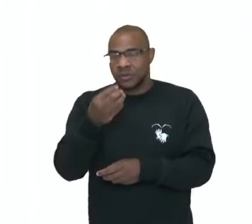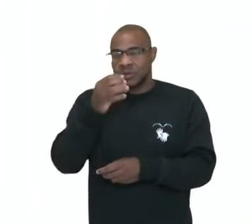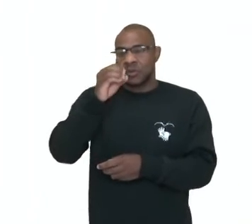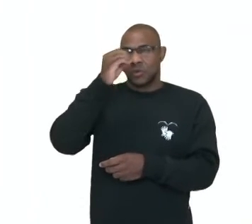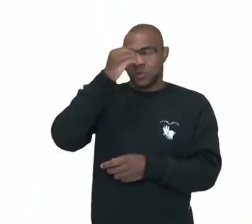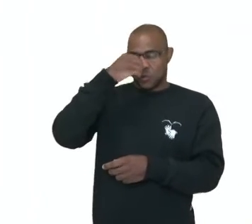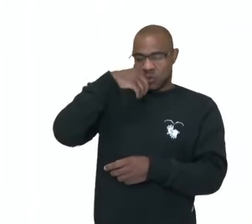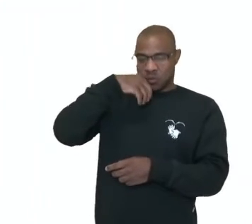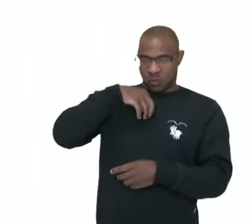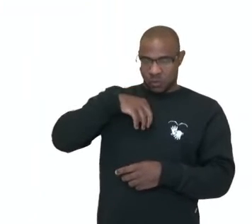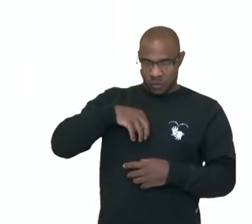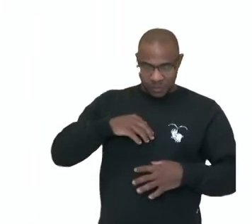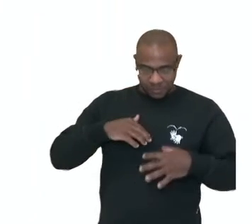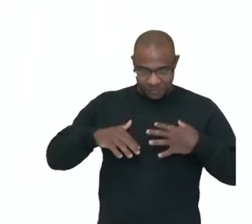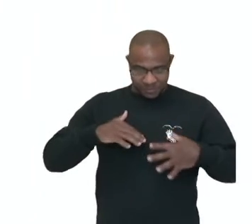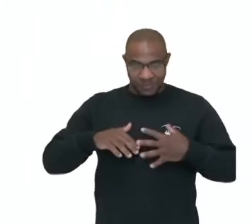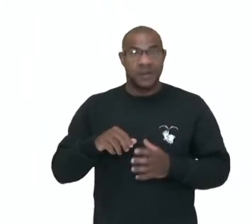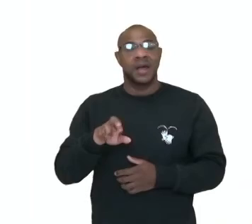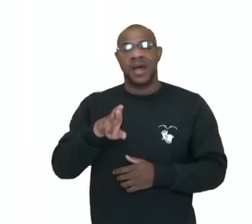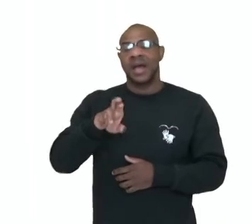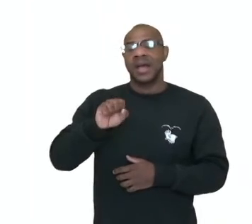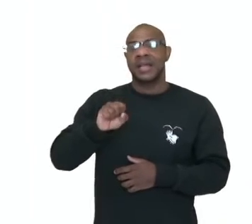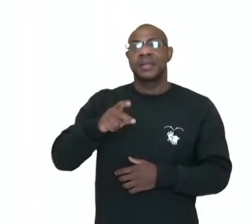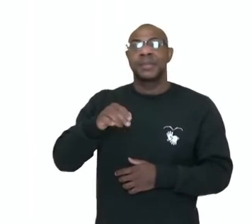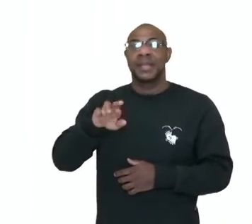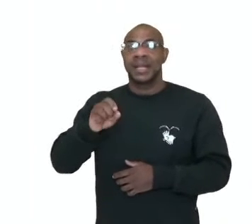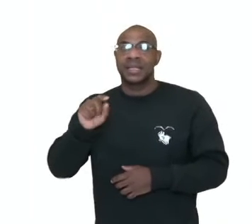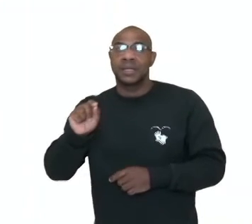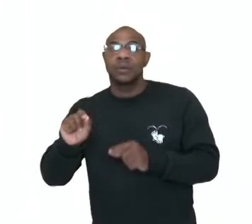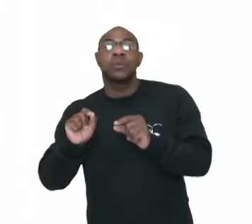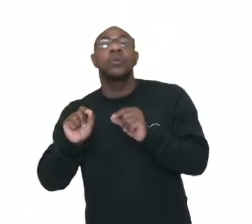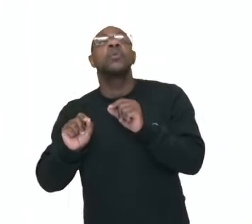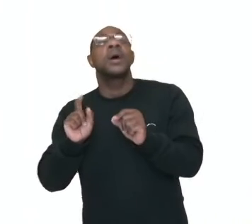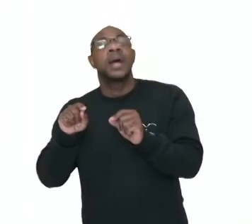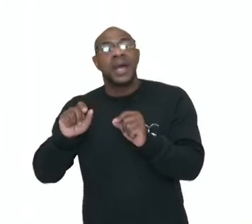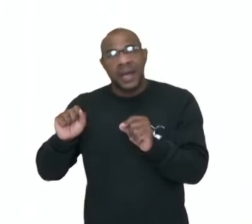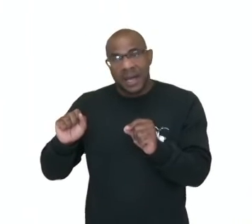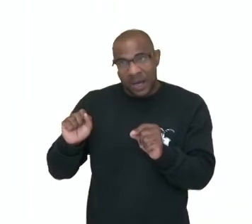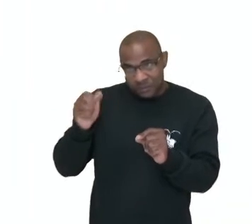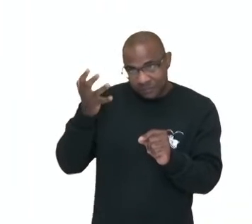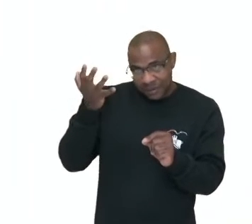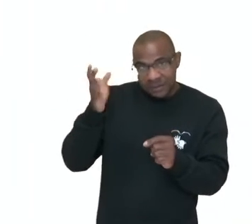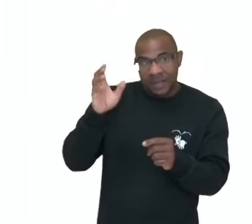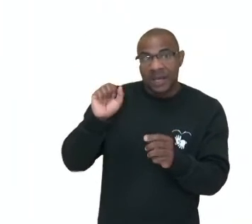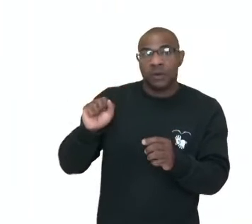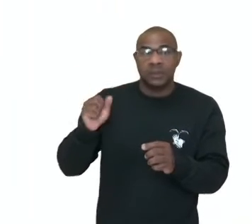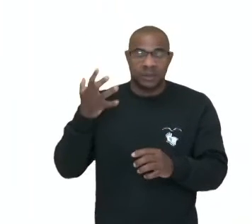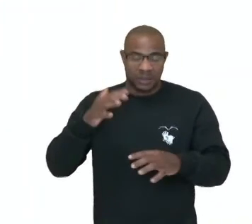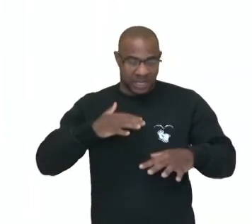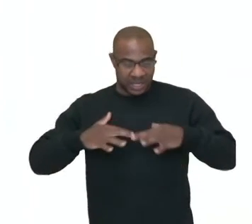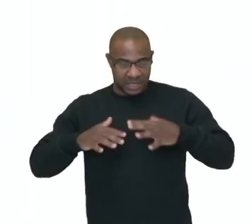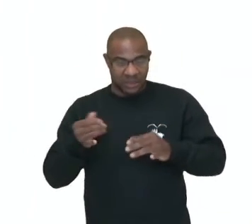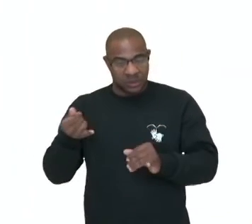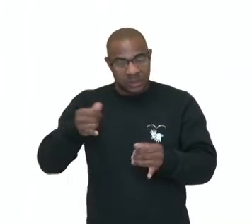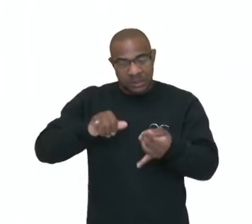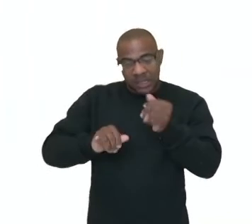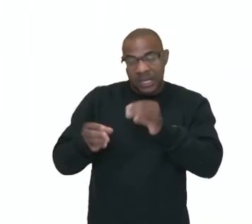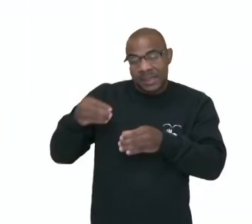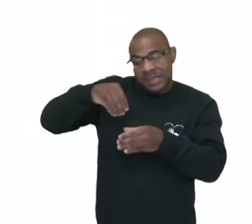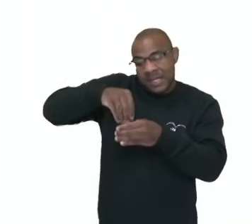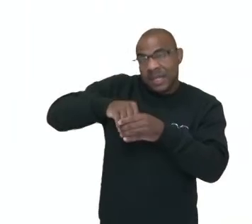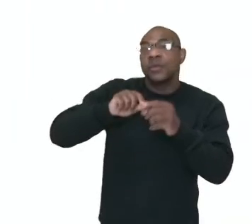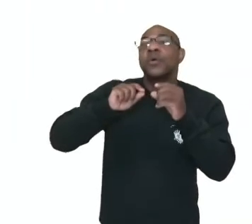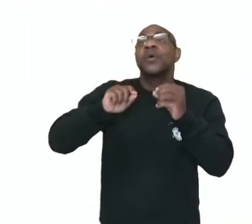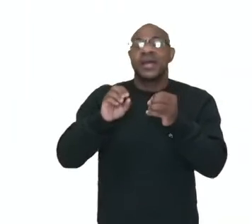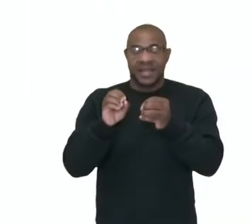pulmões até as células. E a respiração, de fato, é quando acontece aquelas reações químicas dentro das